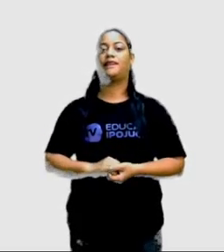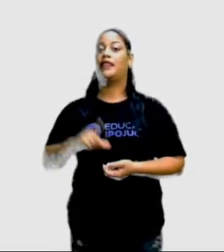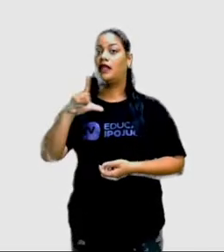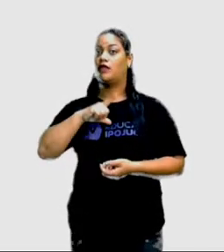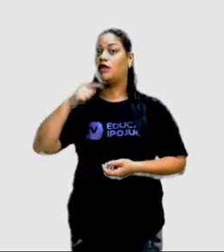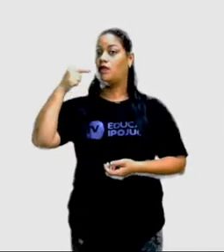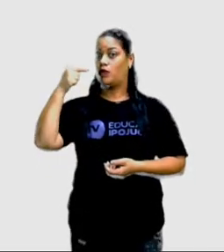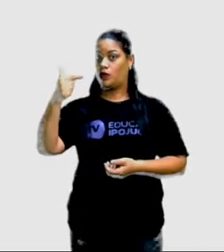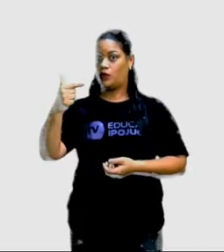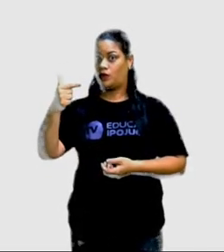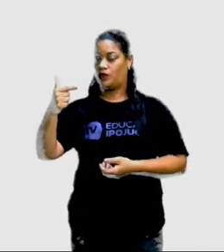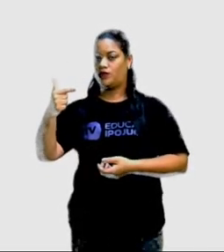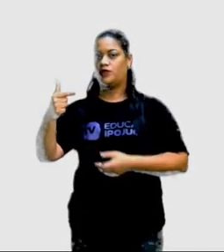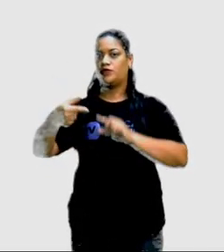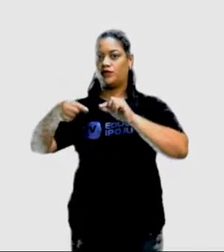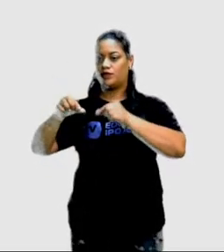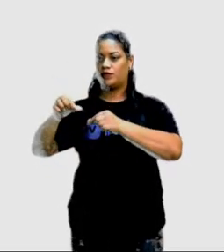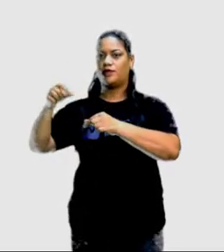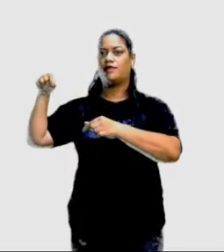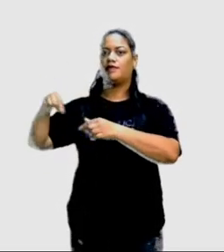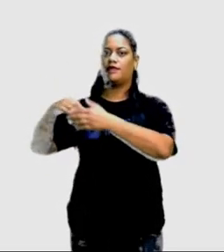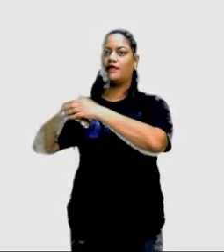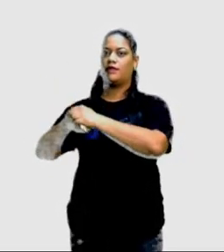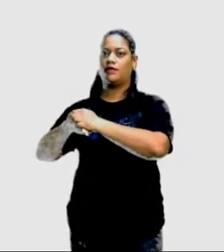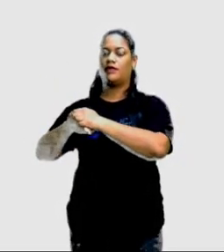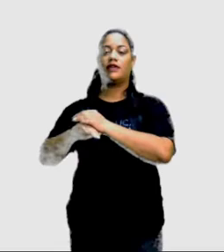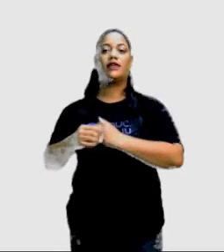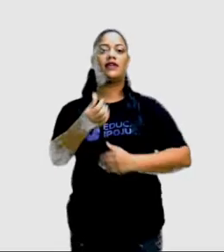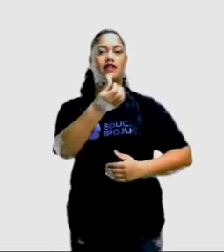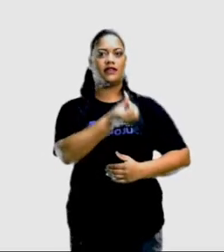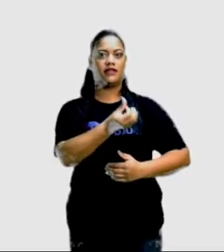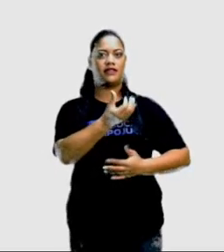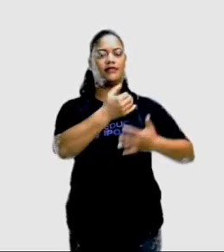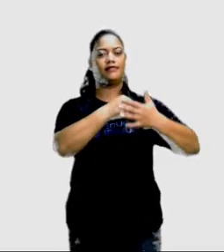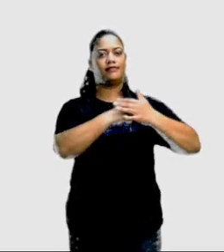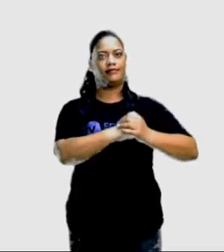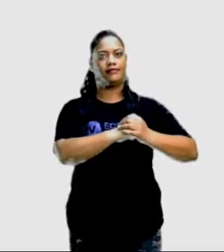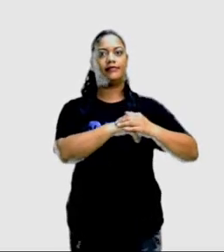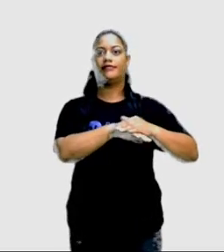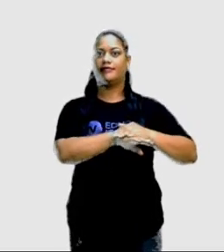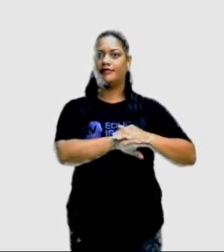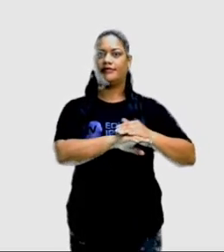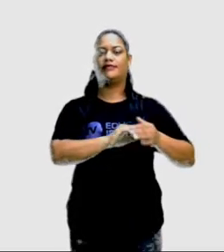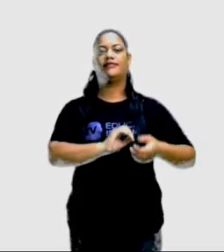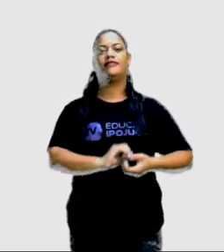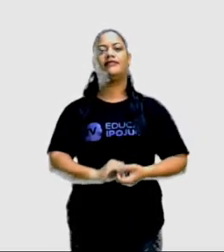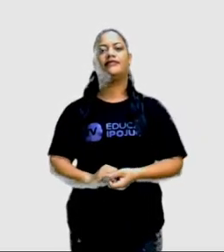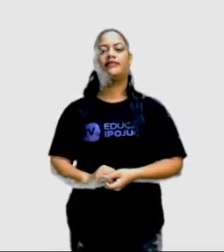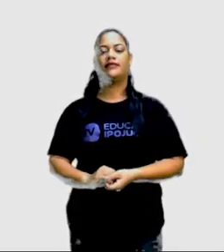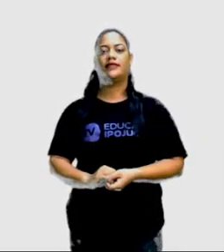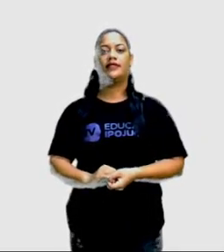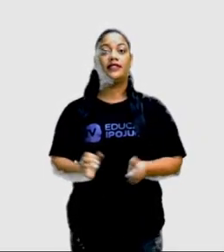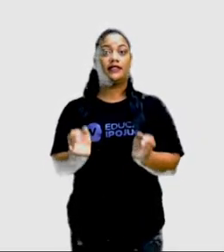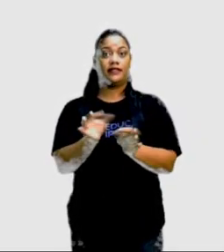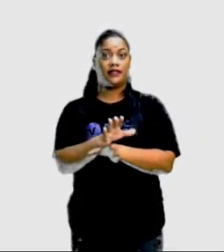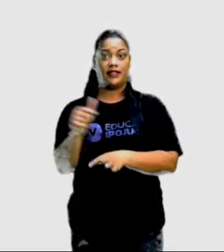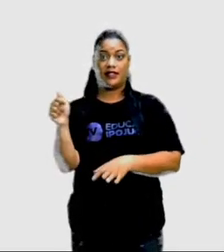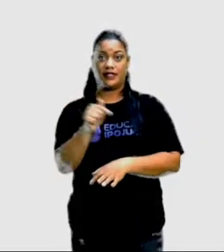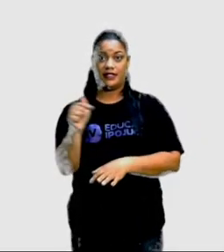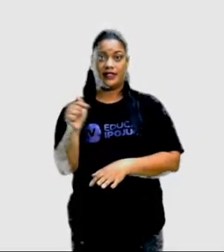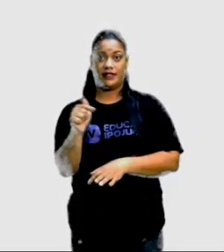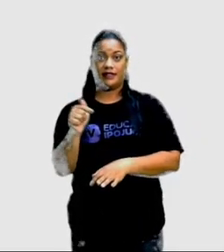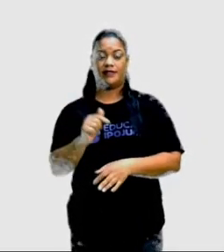balas no bolso 1 e 6 balas no bolso 2. E para fechar a nossa sétima